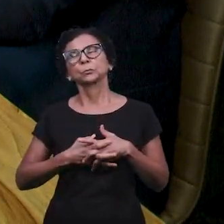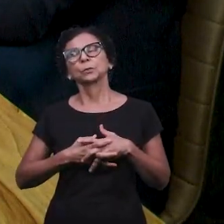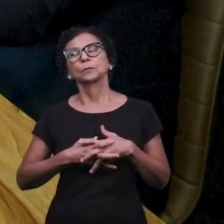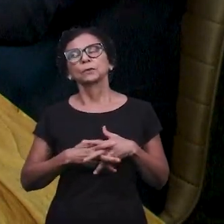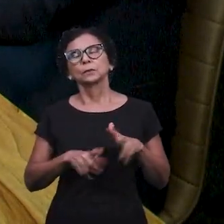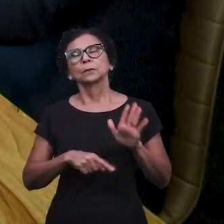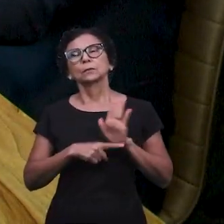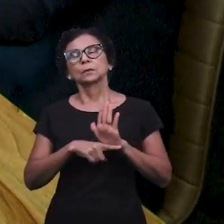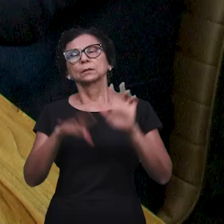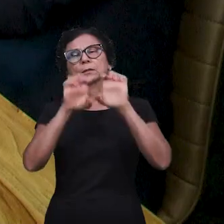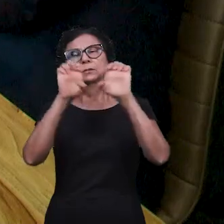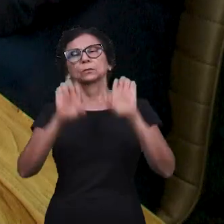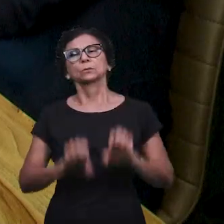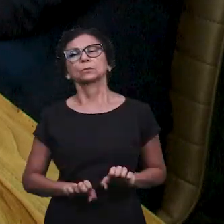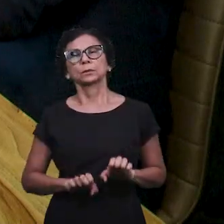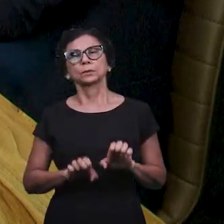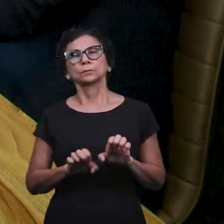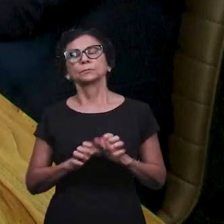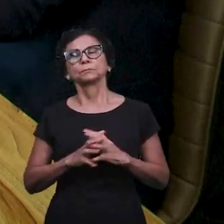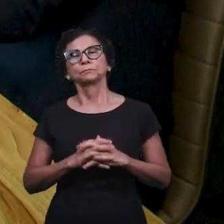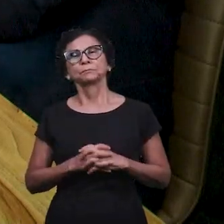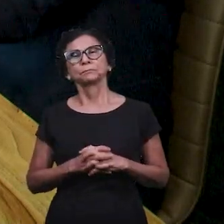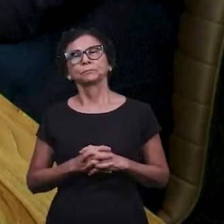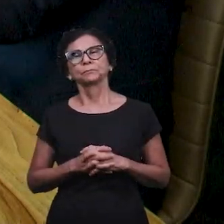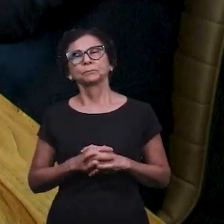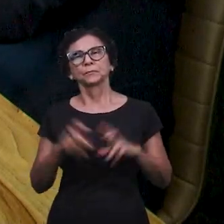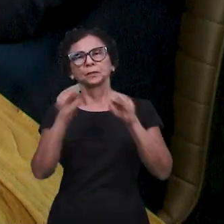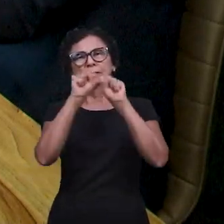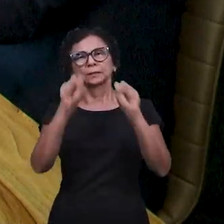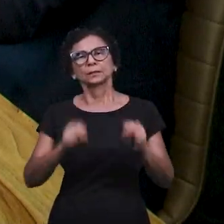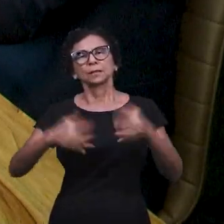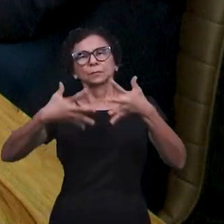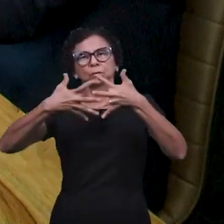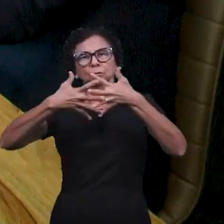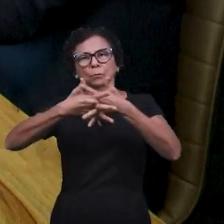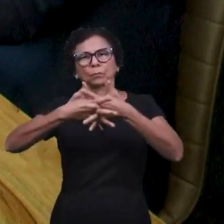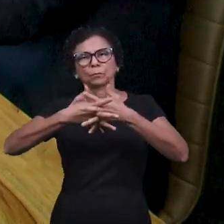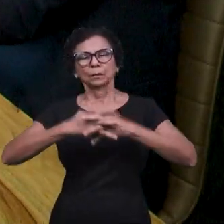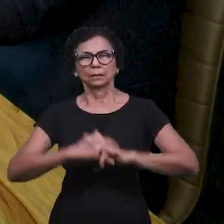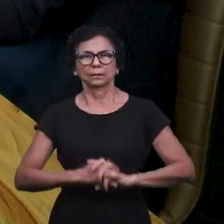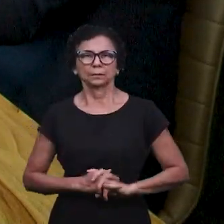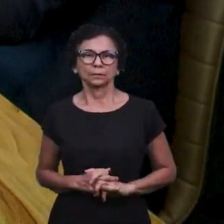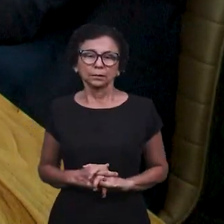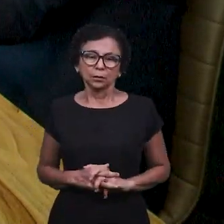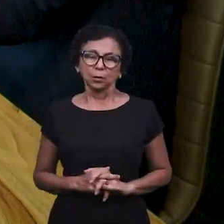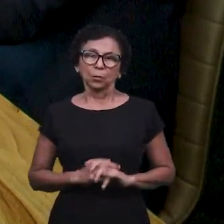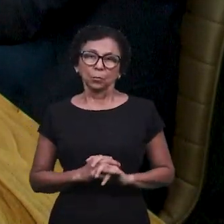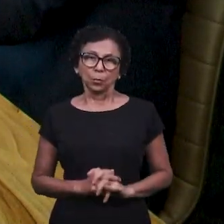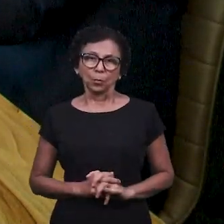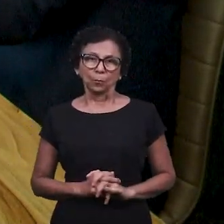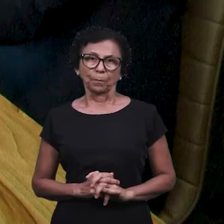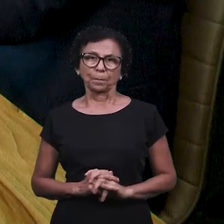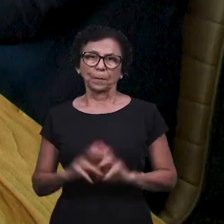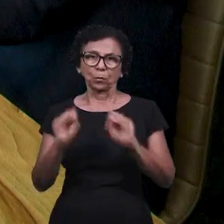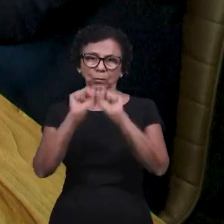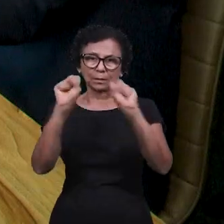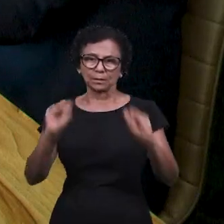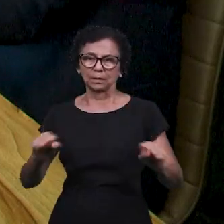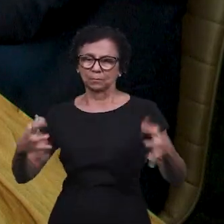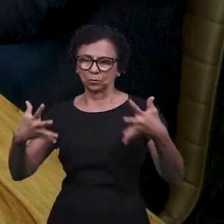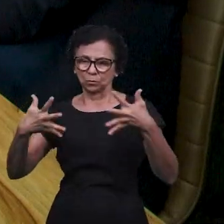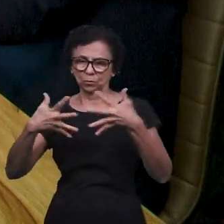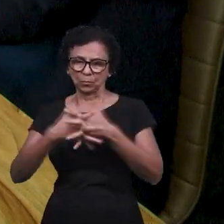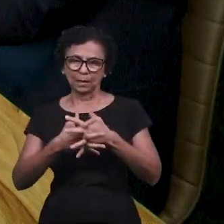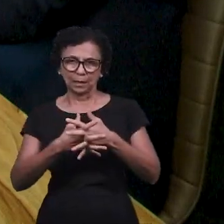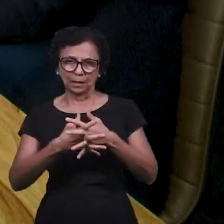de uma empresa? A área jurídica ela tem que dialogar com o compliance. O compliance ele não se limita a um setor da empresa. A